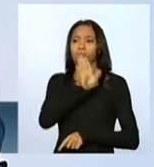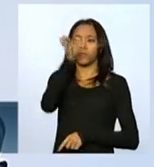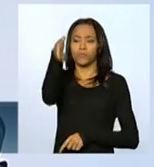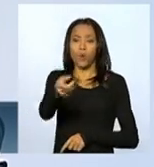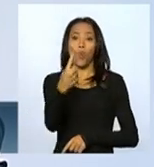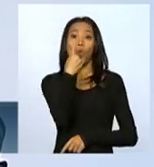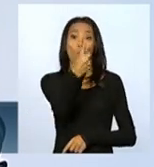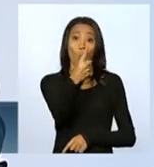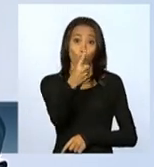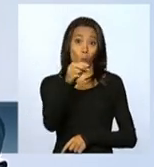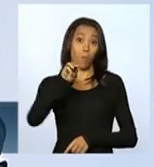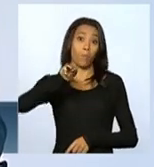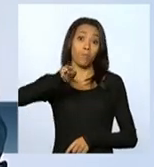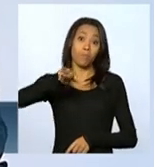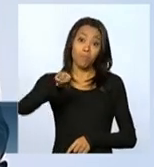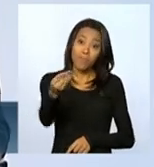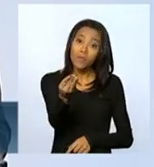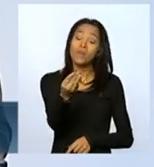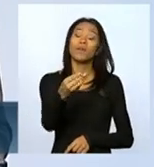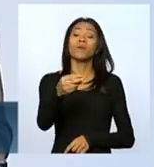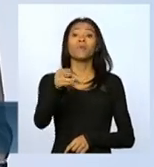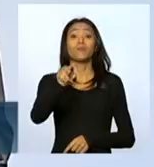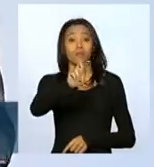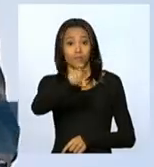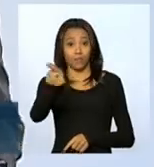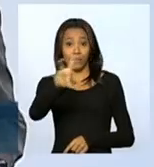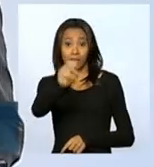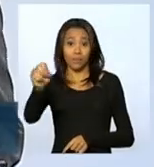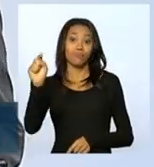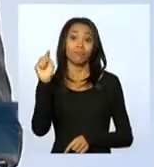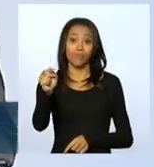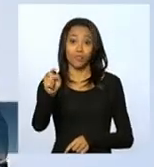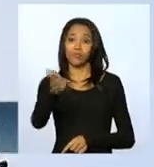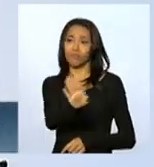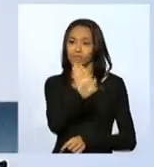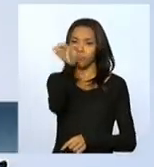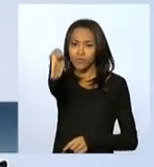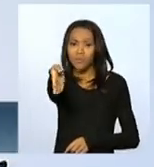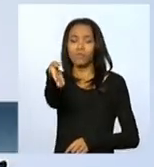1,5 milhão de jovens em todo o Brasil.